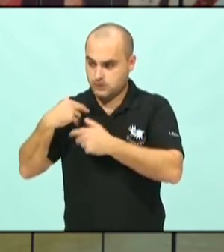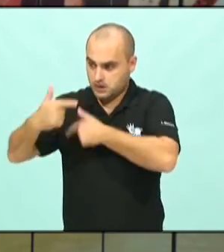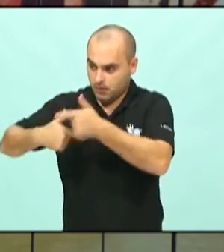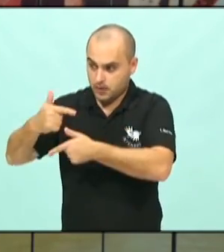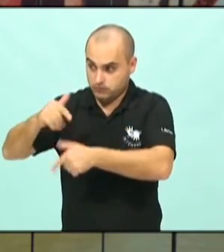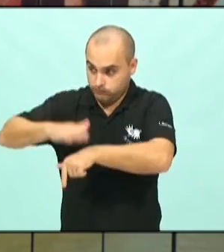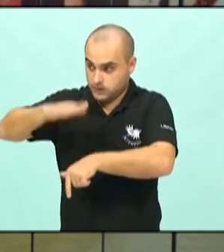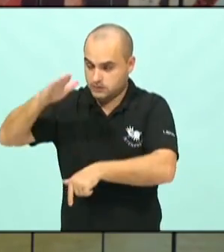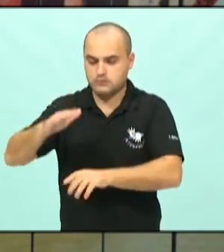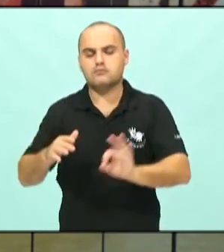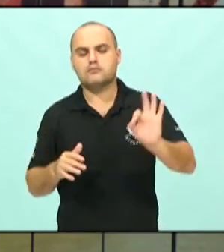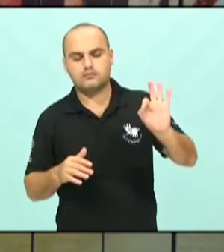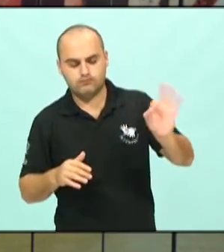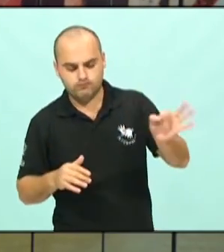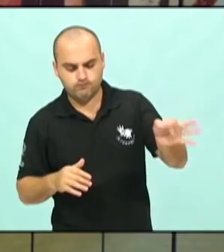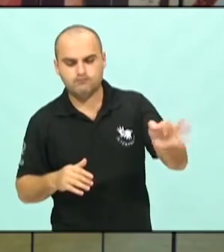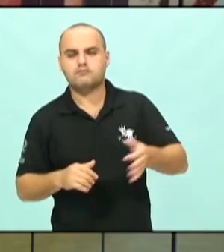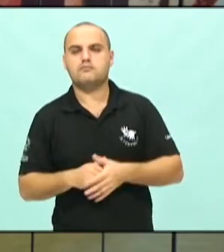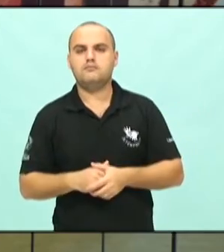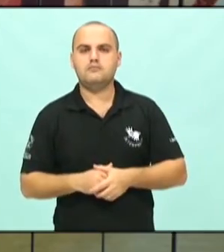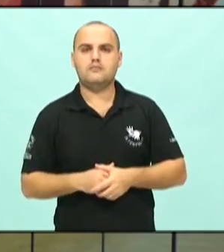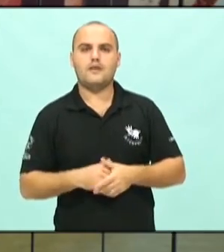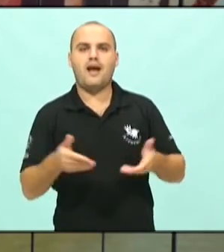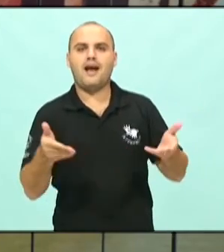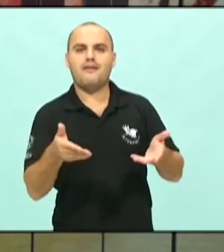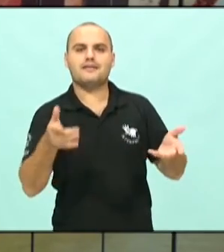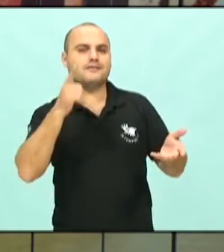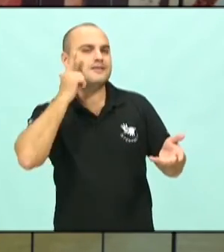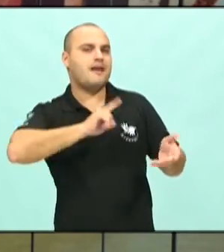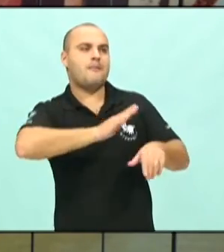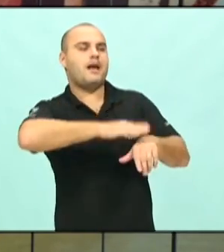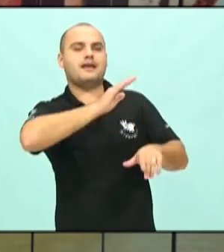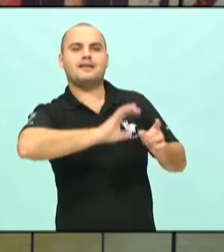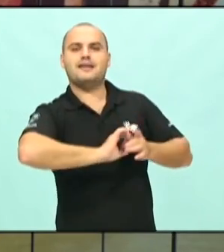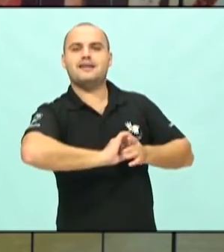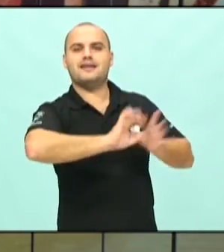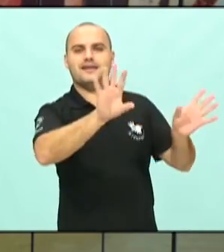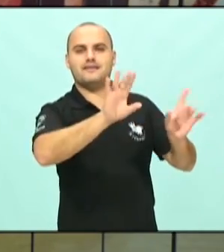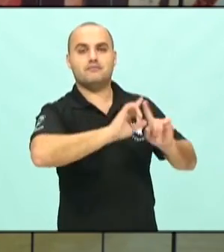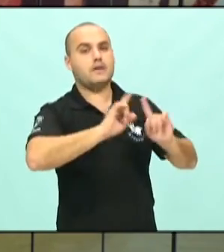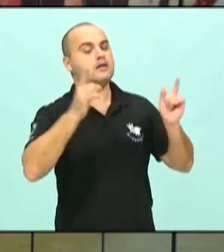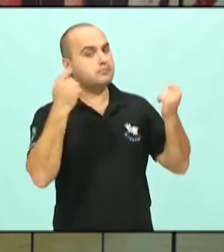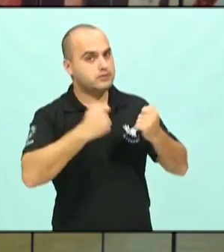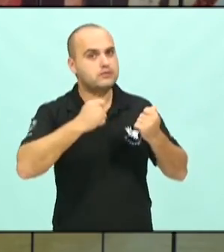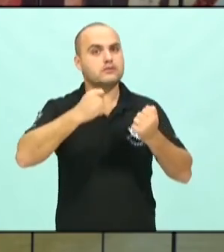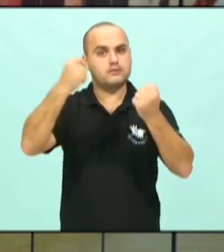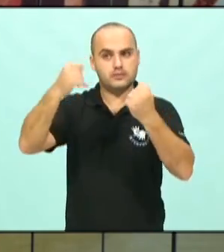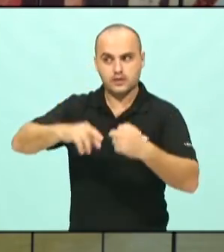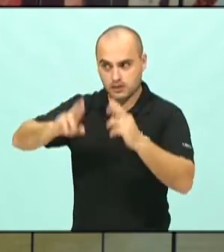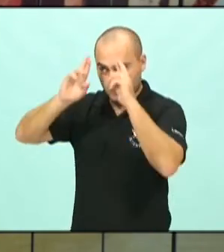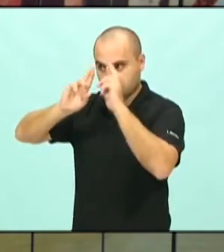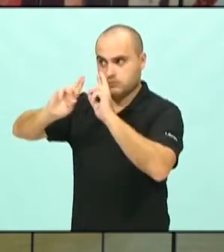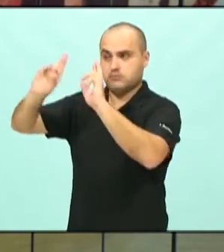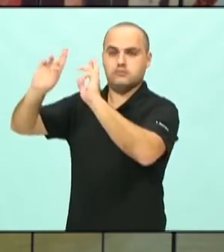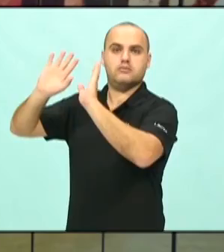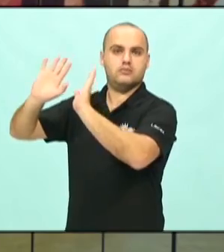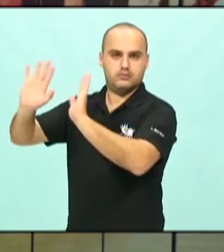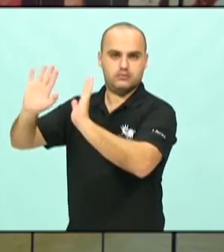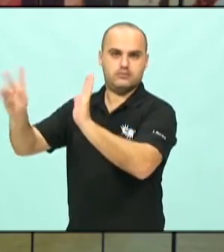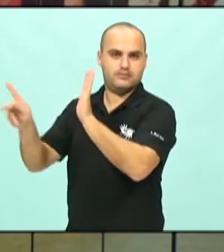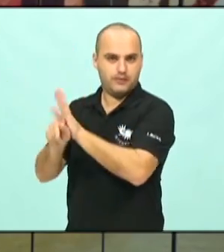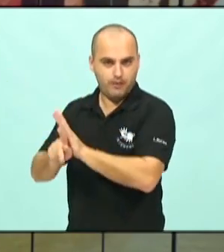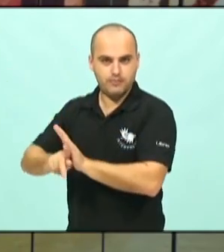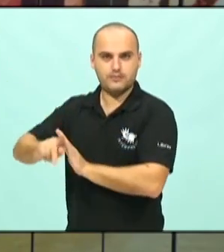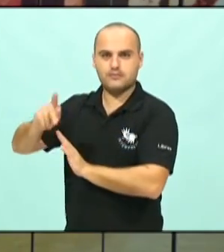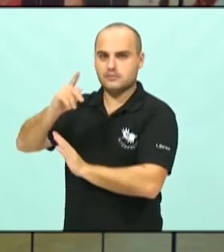O operacional, né, a gente consegue executar um pouco mais livre. Claro, tudo se reportando à superintendência, porque a gente tem esse